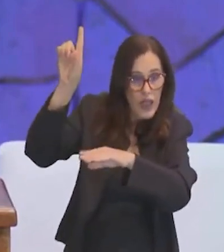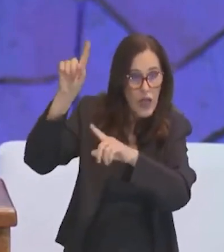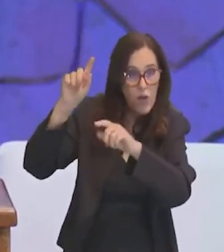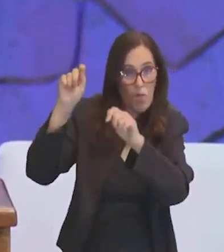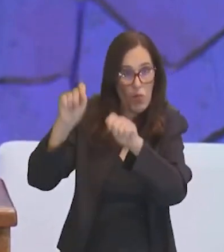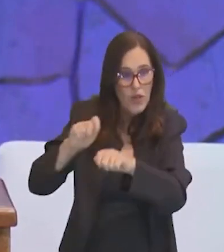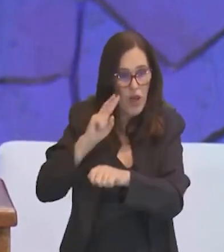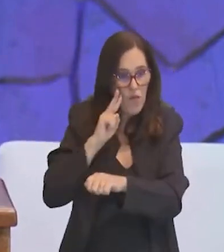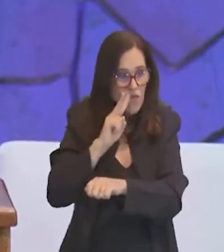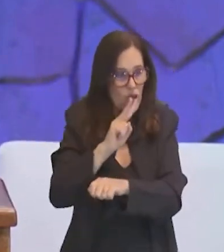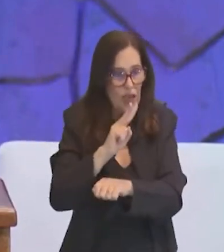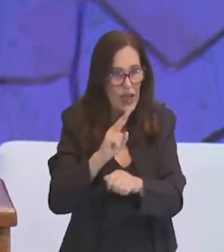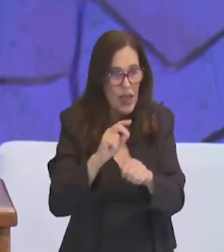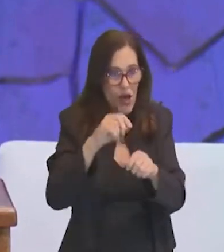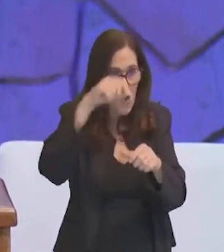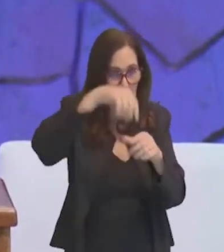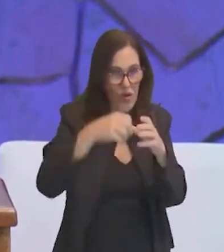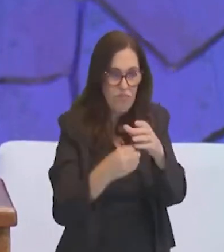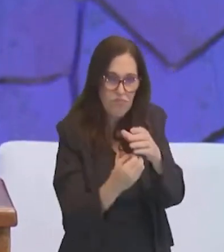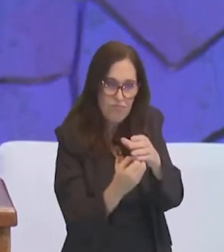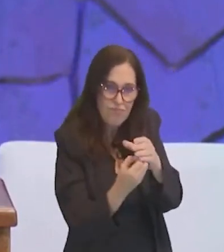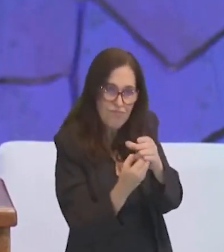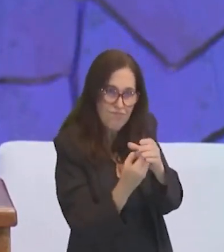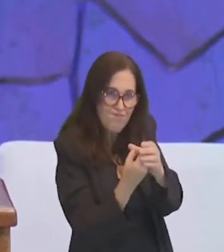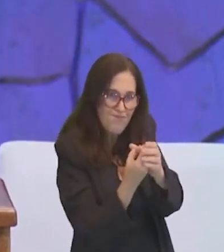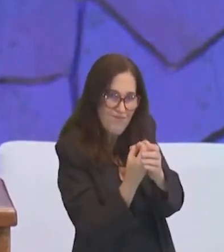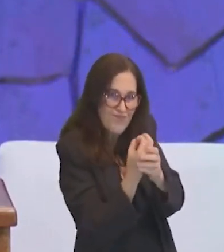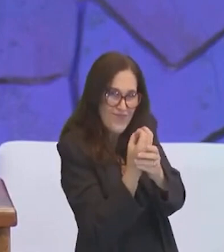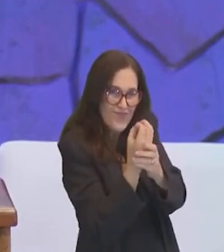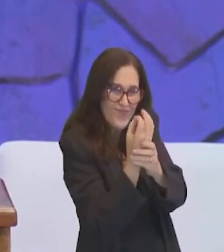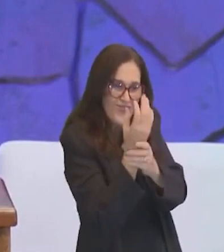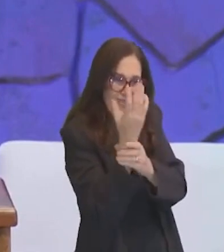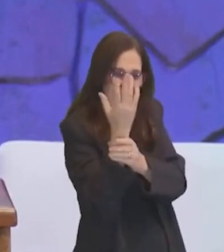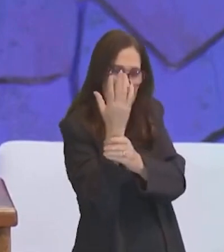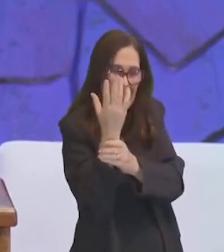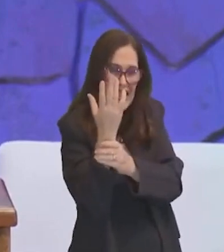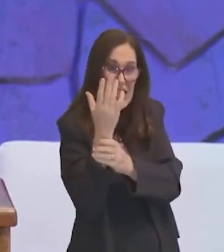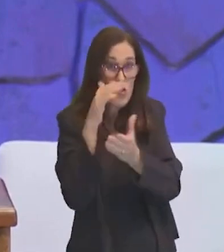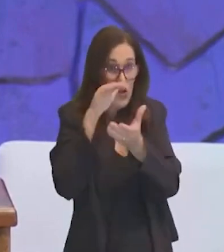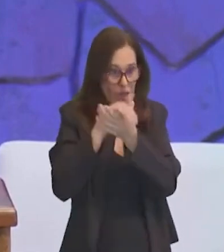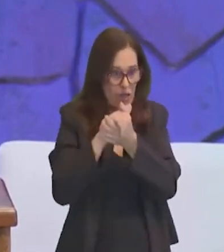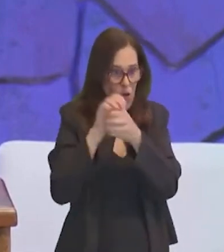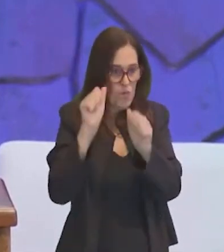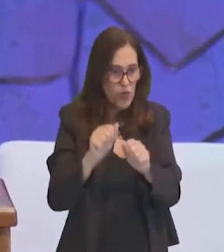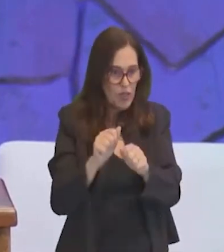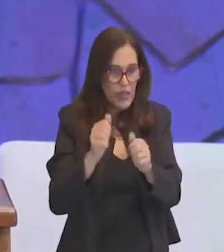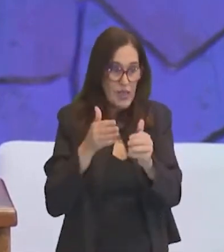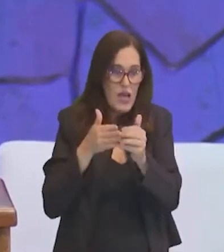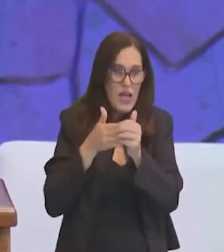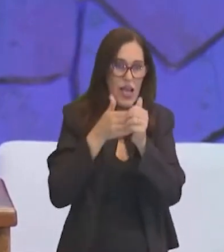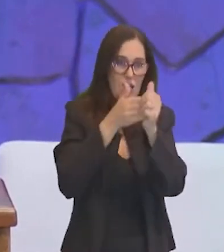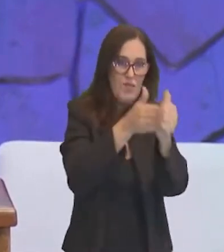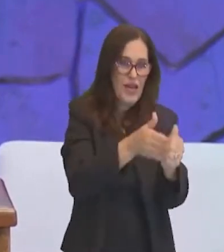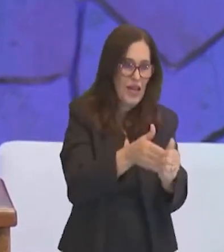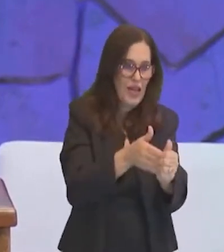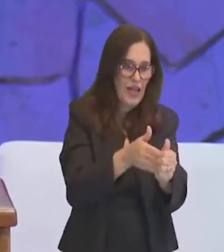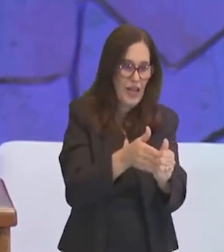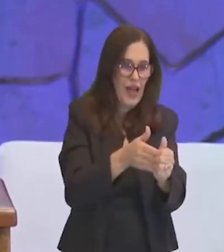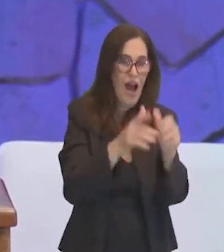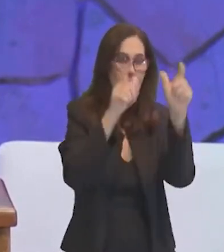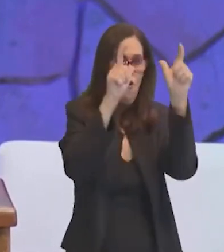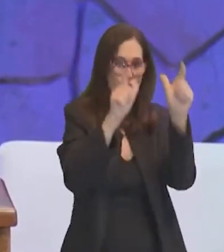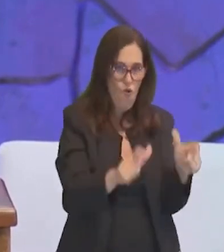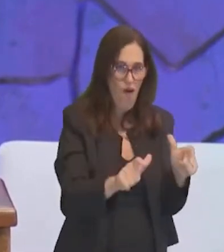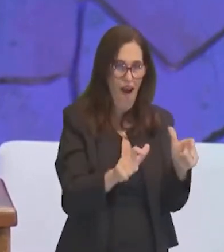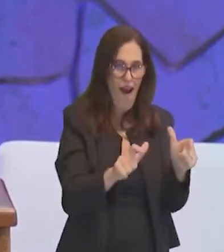pudessem ver aquela semente brotar e que eles pudessem ser levados à terra